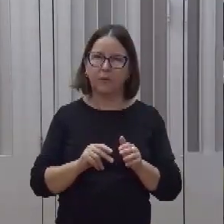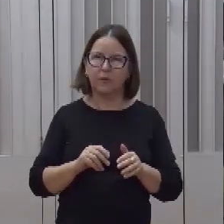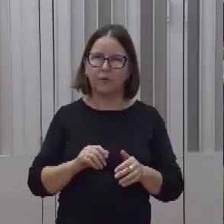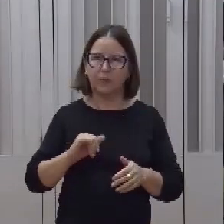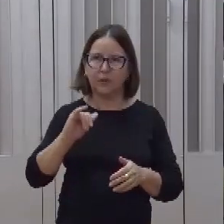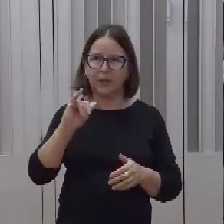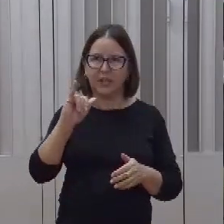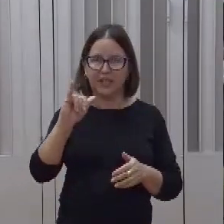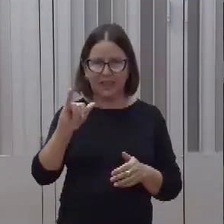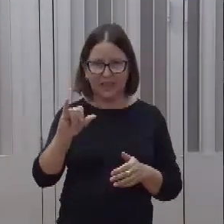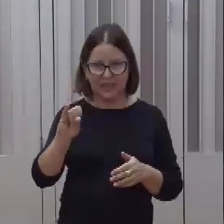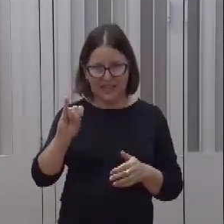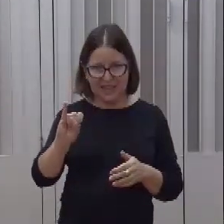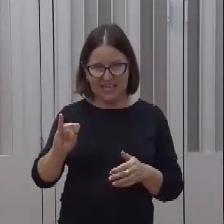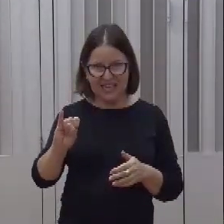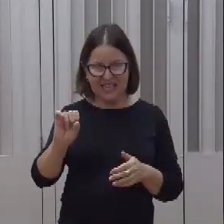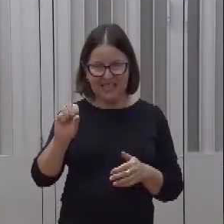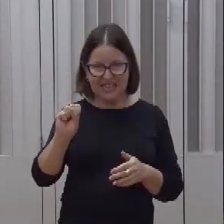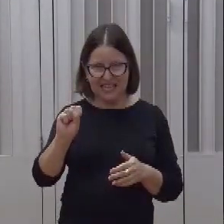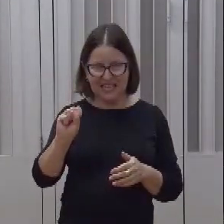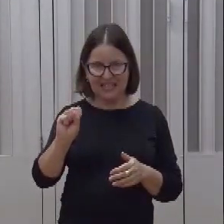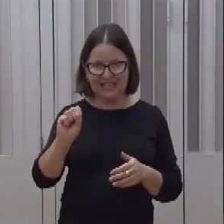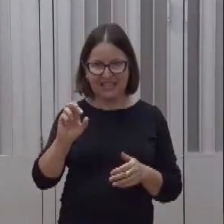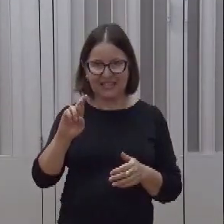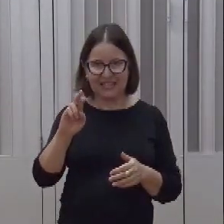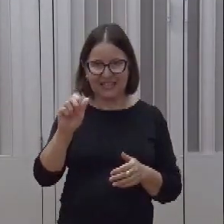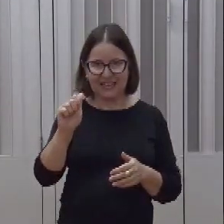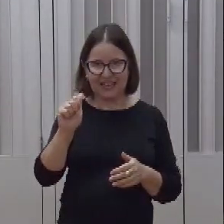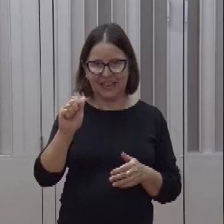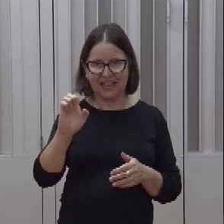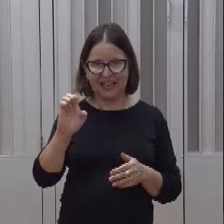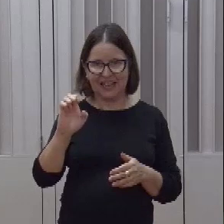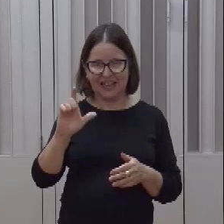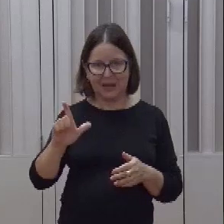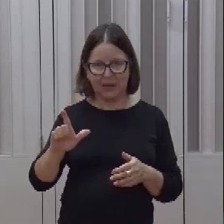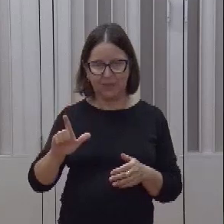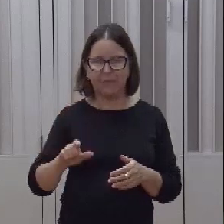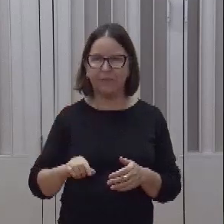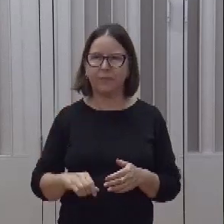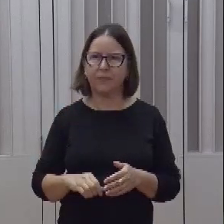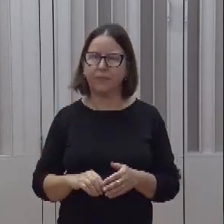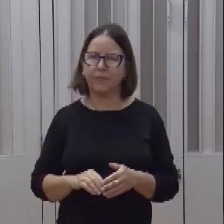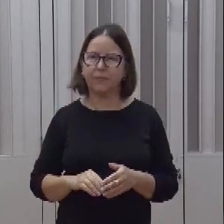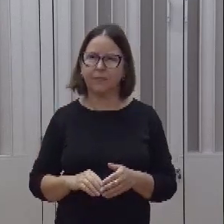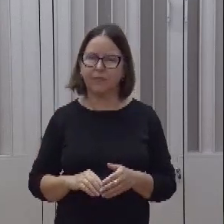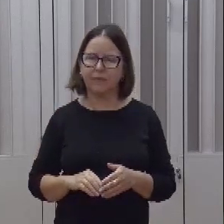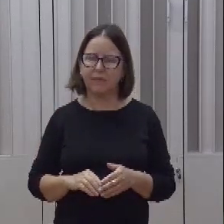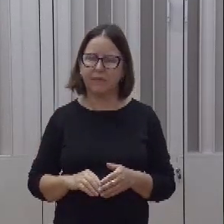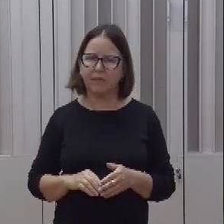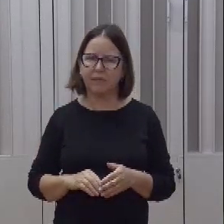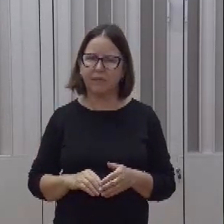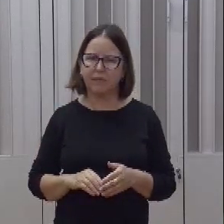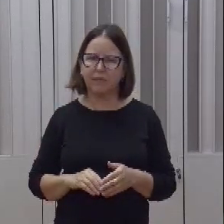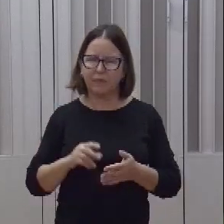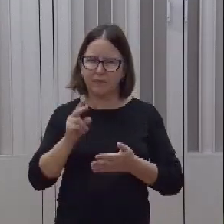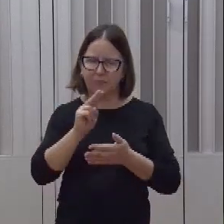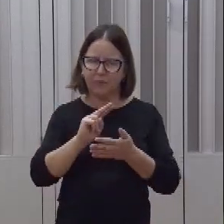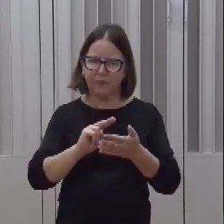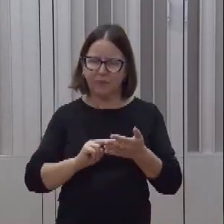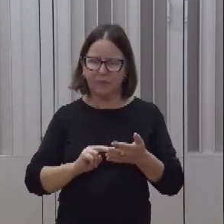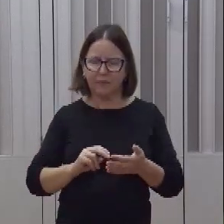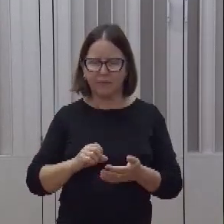Vamos dar uma lida em Romanos capítulo 11, quando fala sobre... Eu não anotei o versículo,